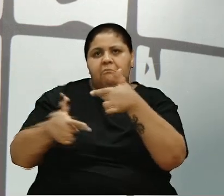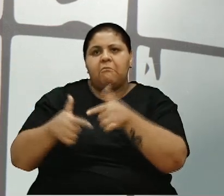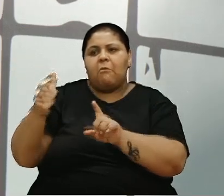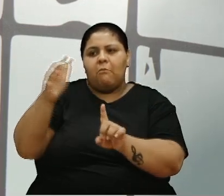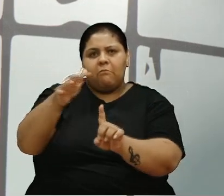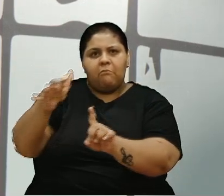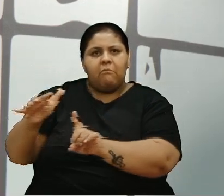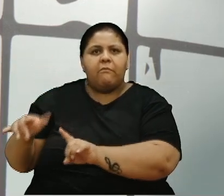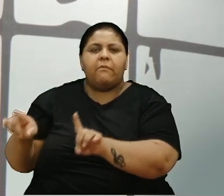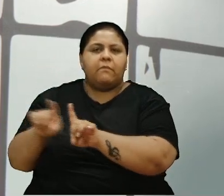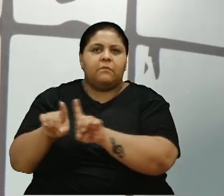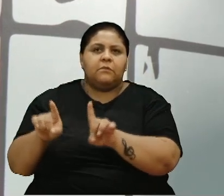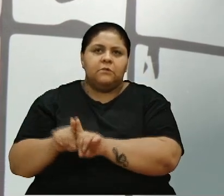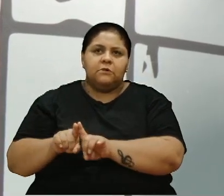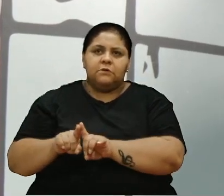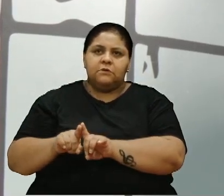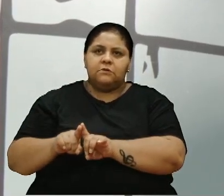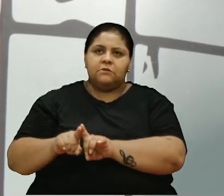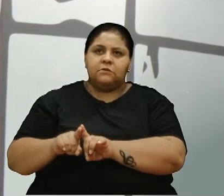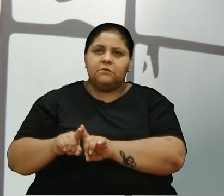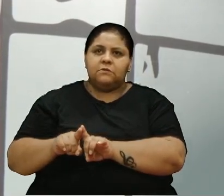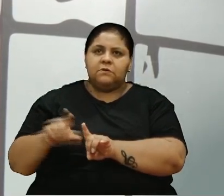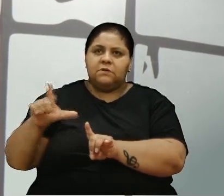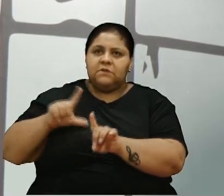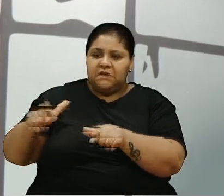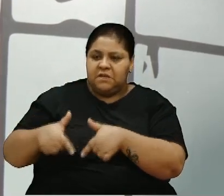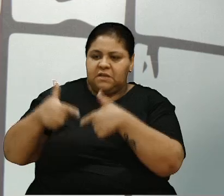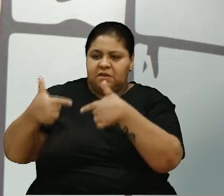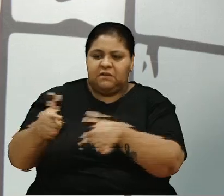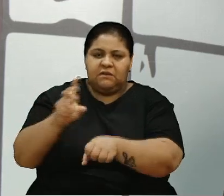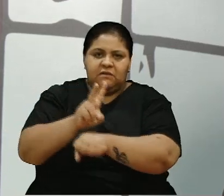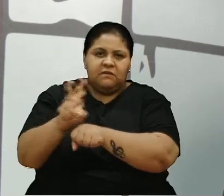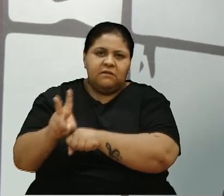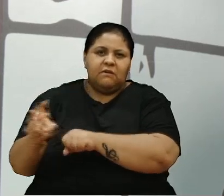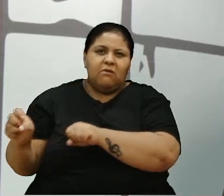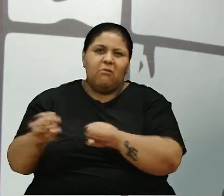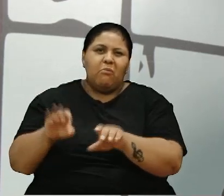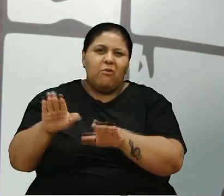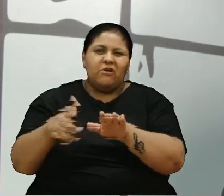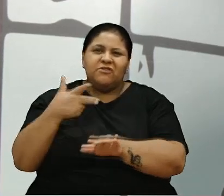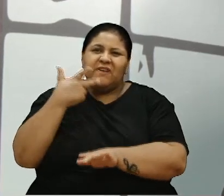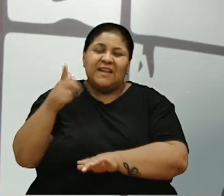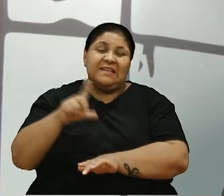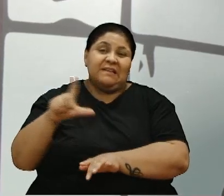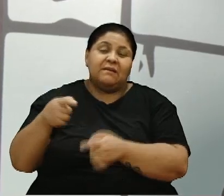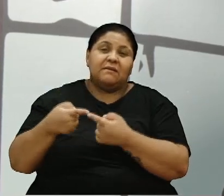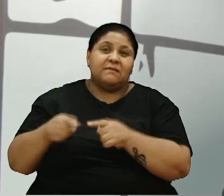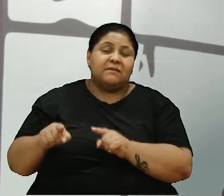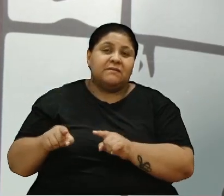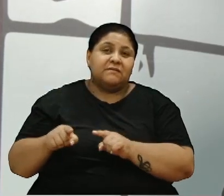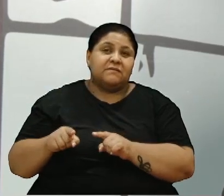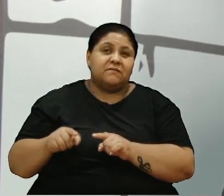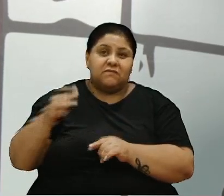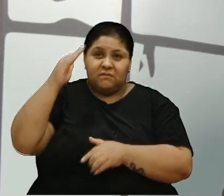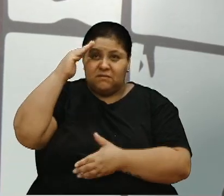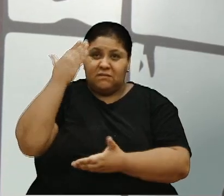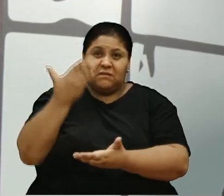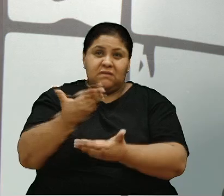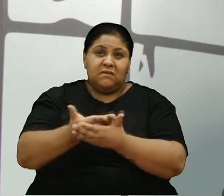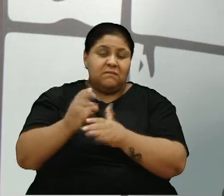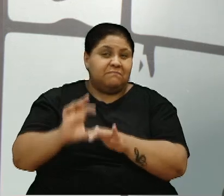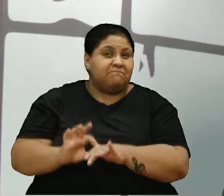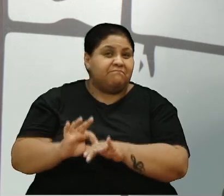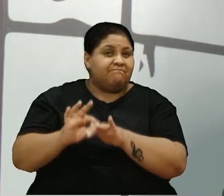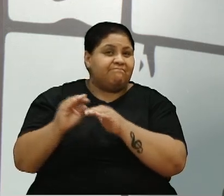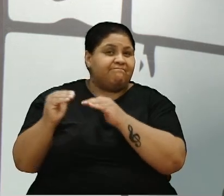inspirar e adotar essa filosofia na nossa guarda que não tem hoje. Às vezes eles podem até falar que tem, mas não, eu acredito que o comando não está